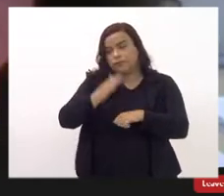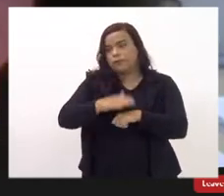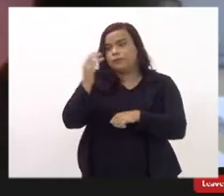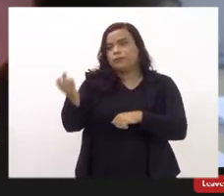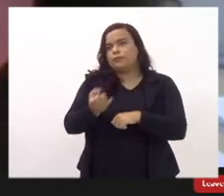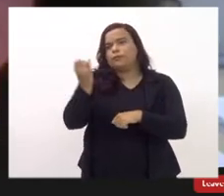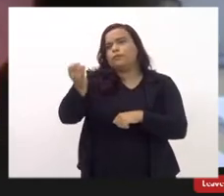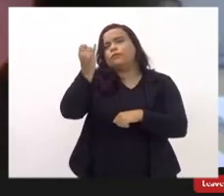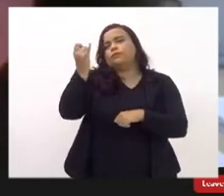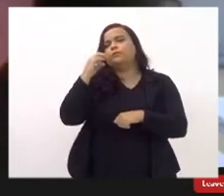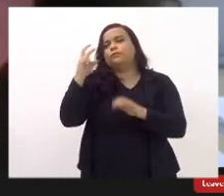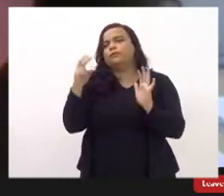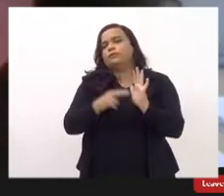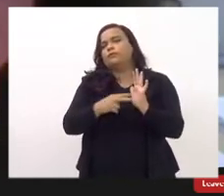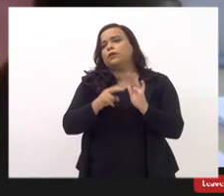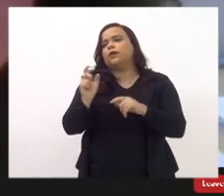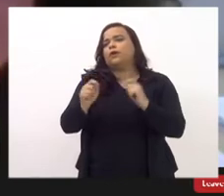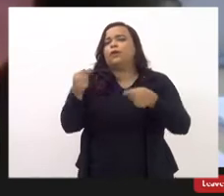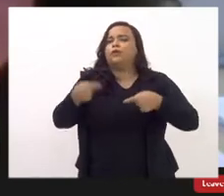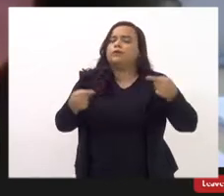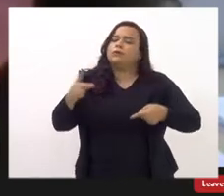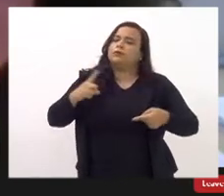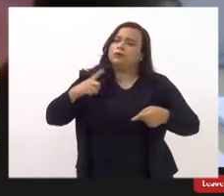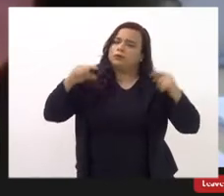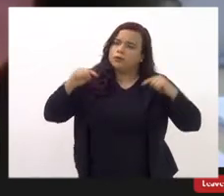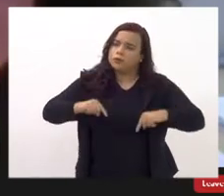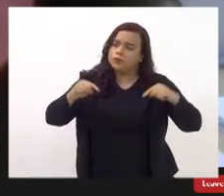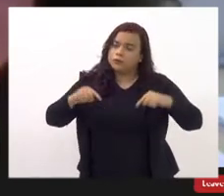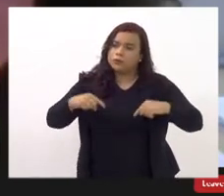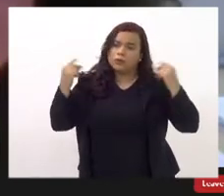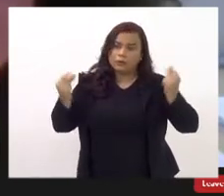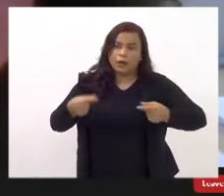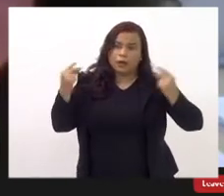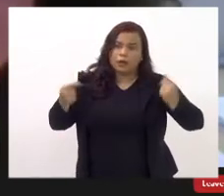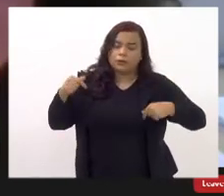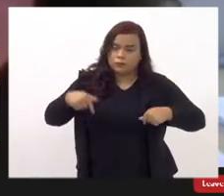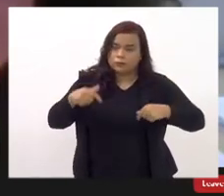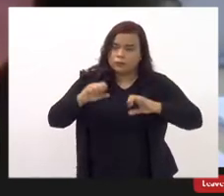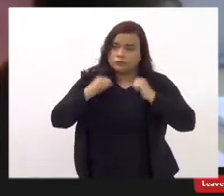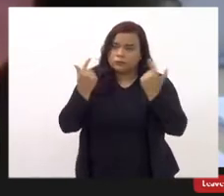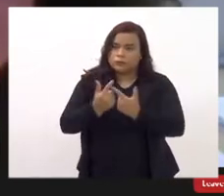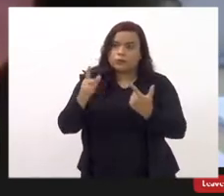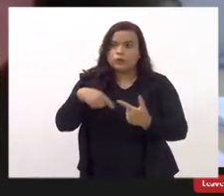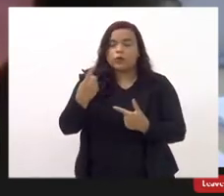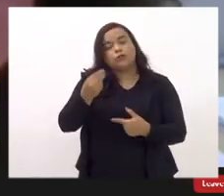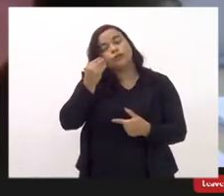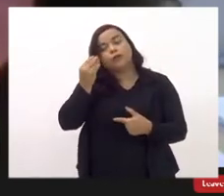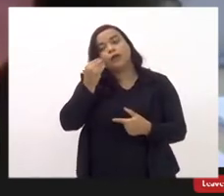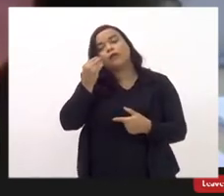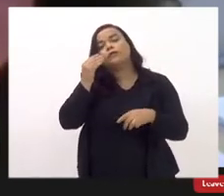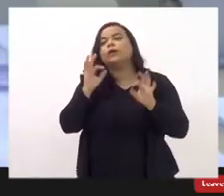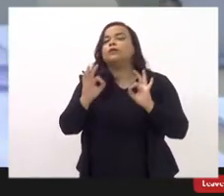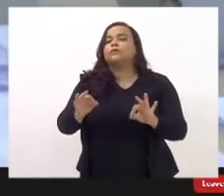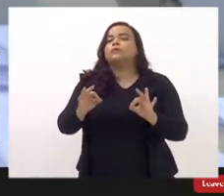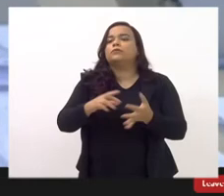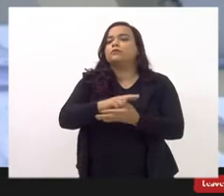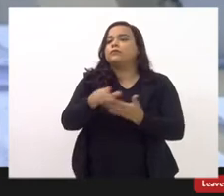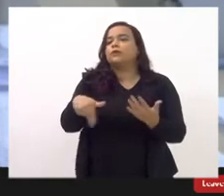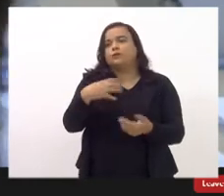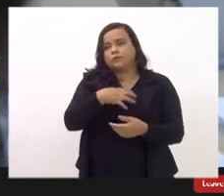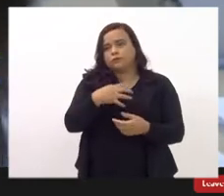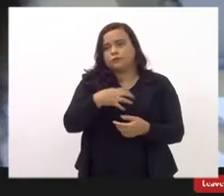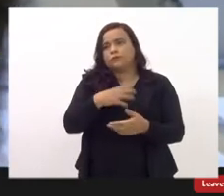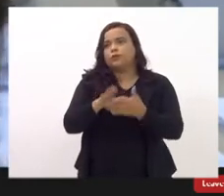da importância do que está se discutindo aqui hoje, do que há tanto tempo nessa casa a gente tenta garantir de diversas formas, e a